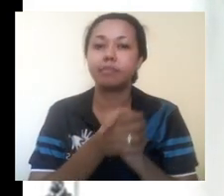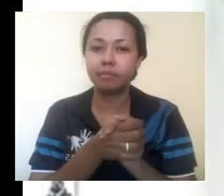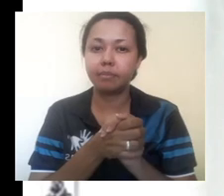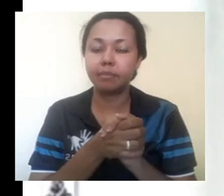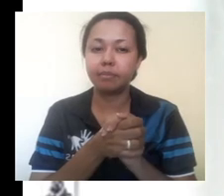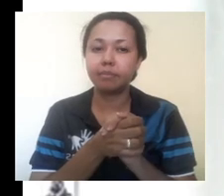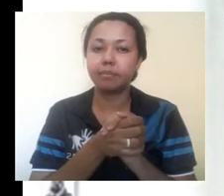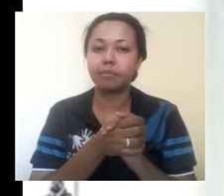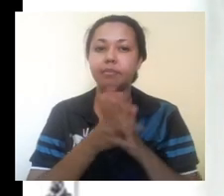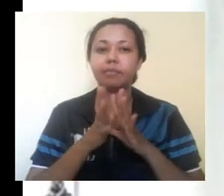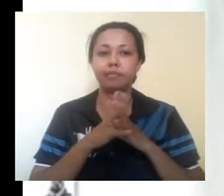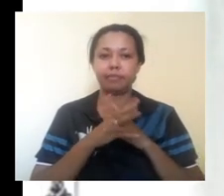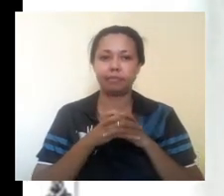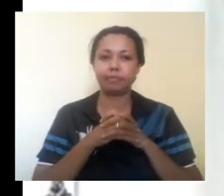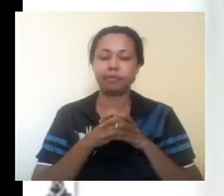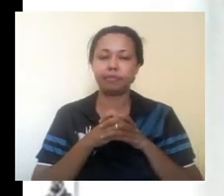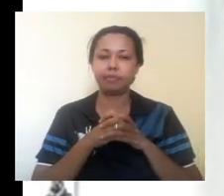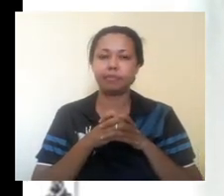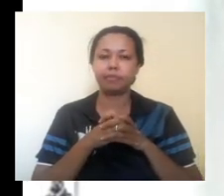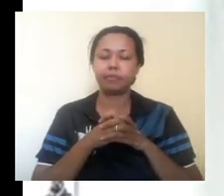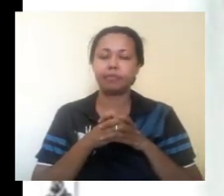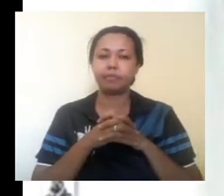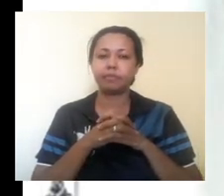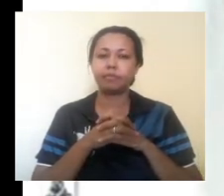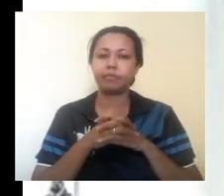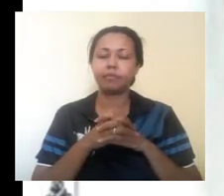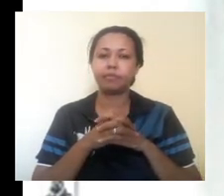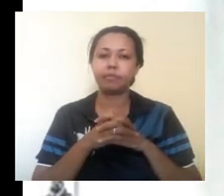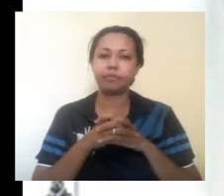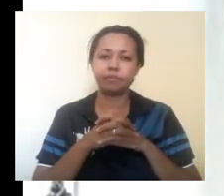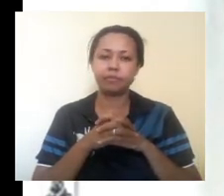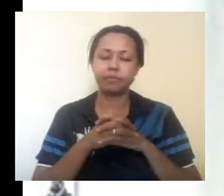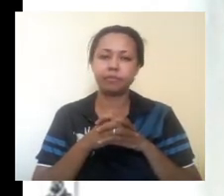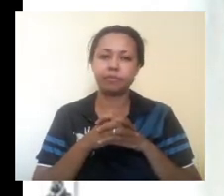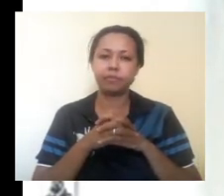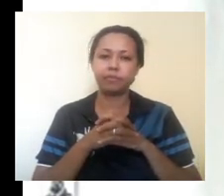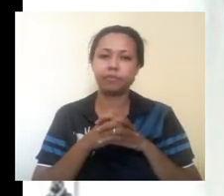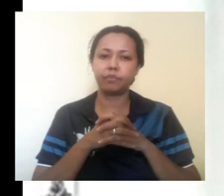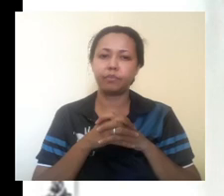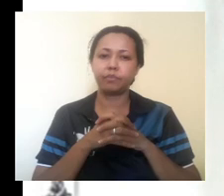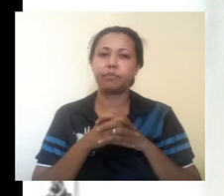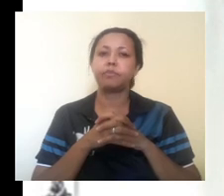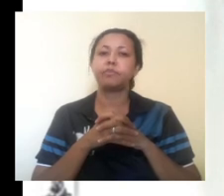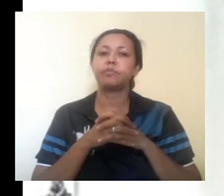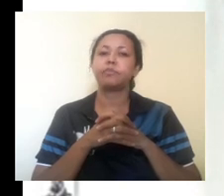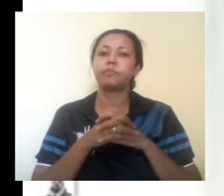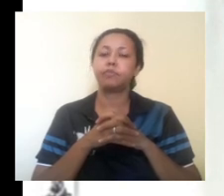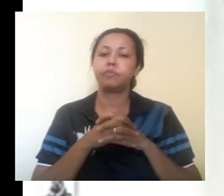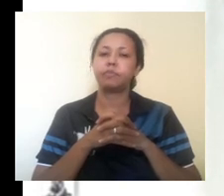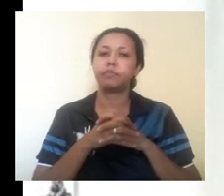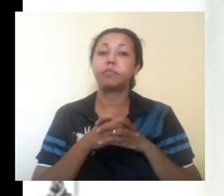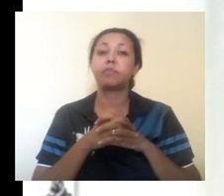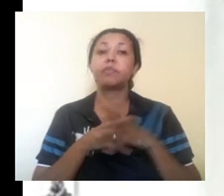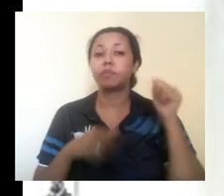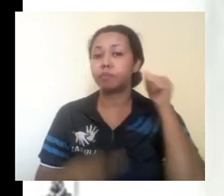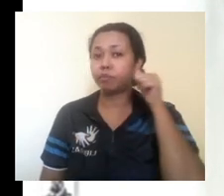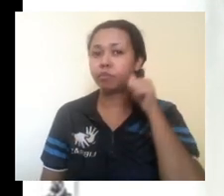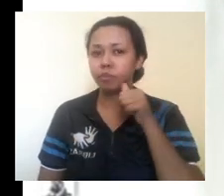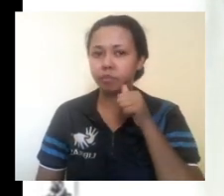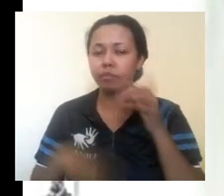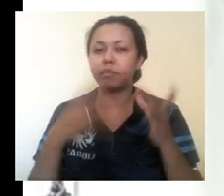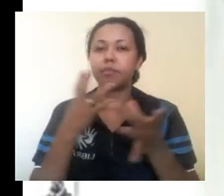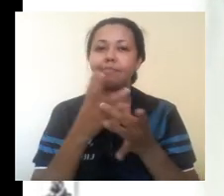significa a sua vida, a sua situação, a sua condição. E é o seguinte: os interesses da mulher casada, eles